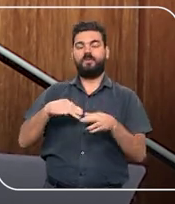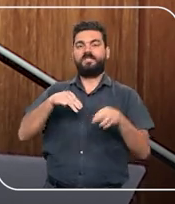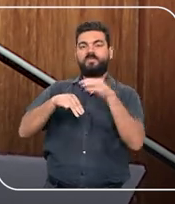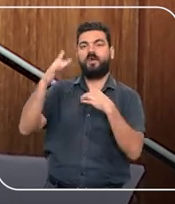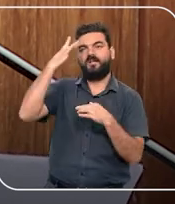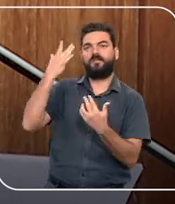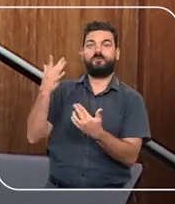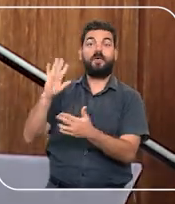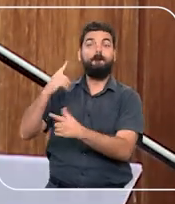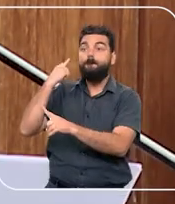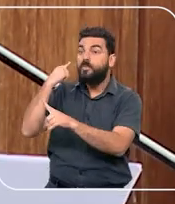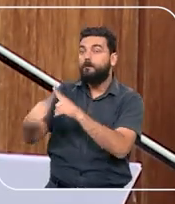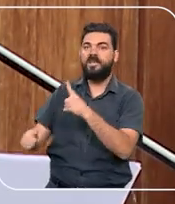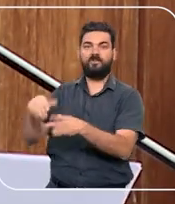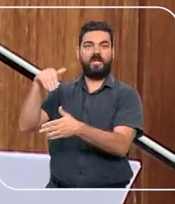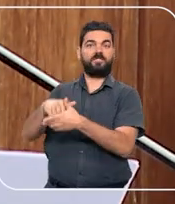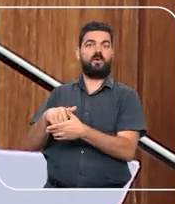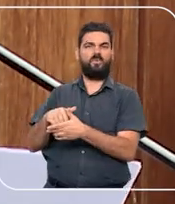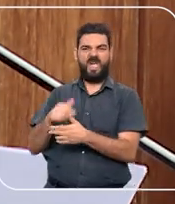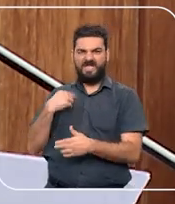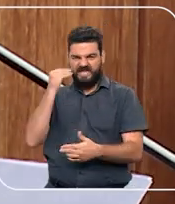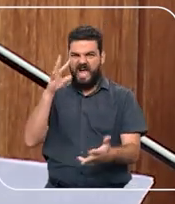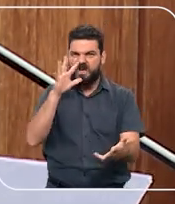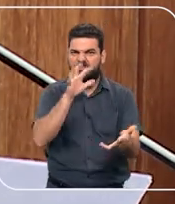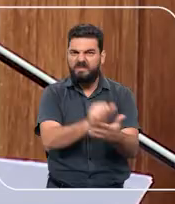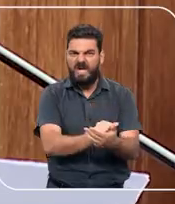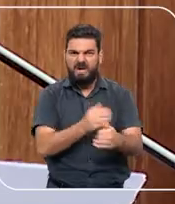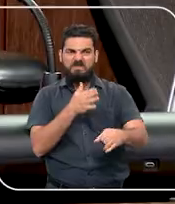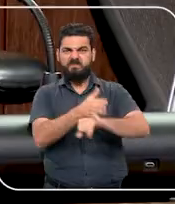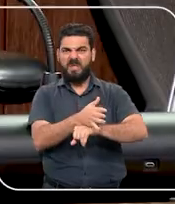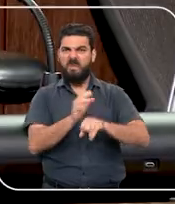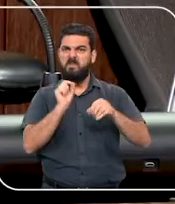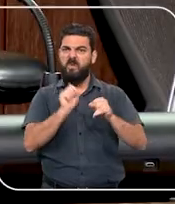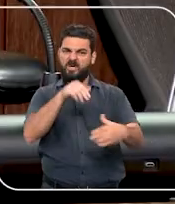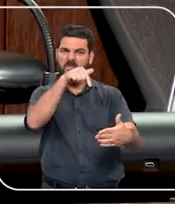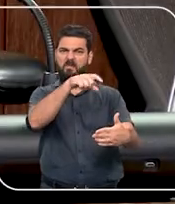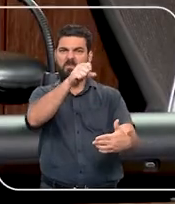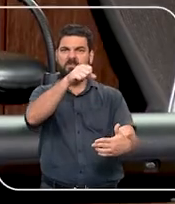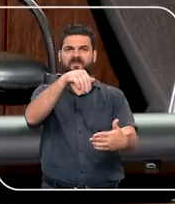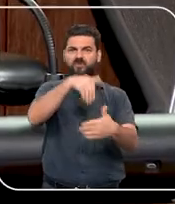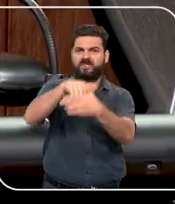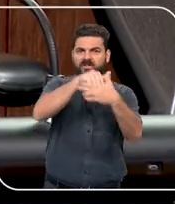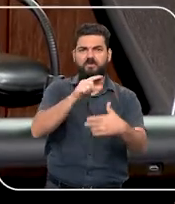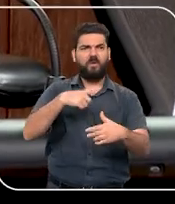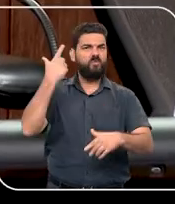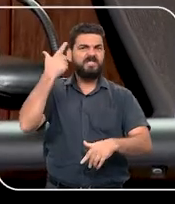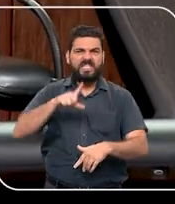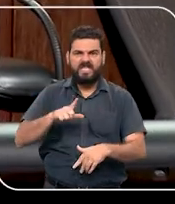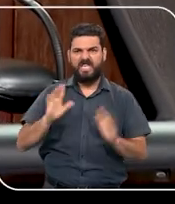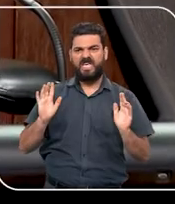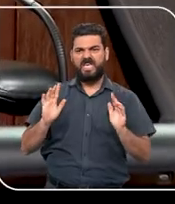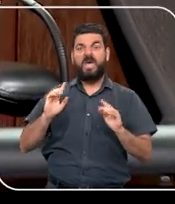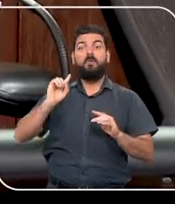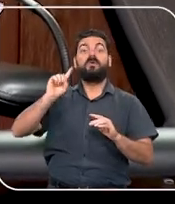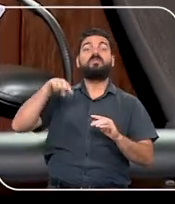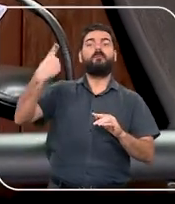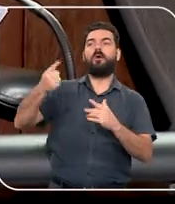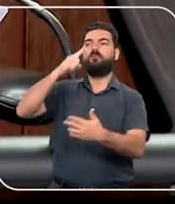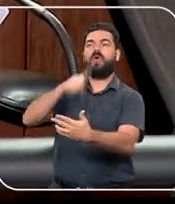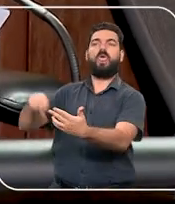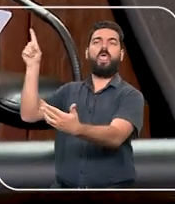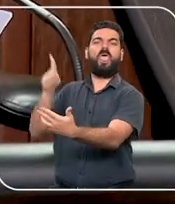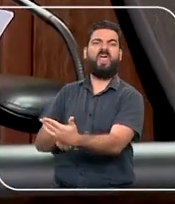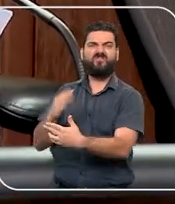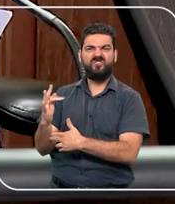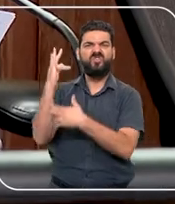ministro permitir que um cidadão inelegível Obtenha o registro da candidatura podendo ser eleito para o comando do Poder Executivo com o risco de vir